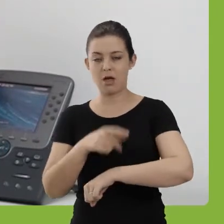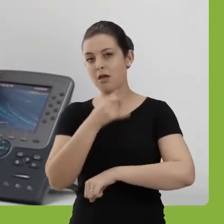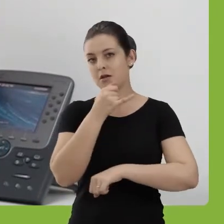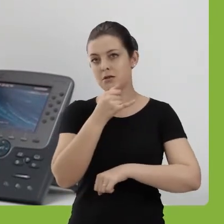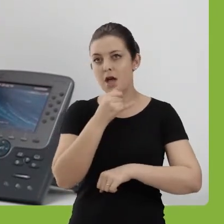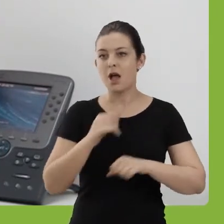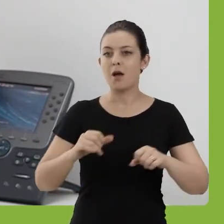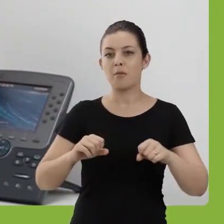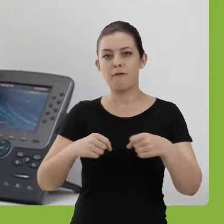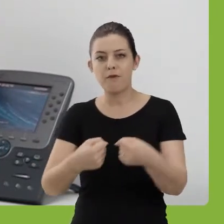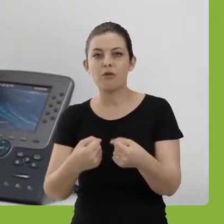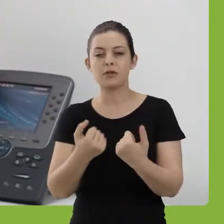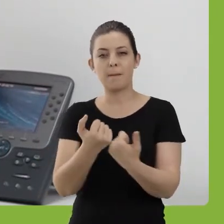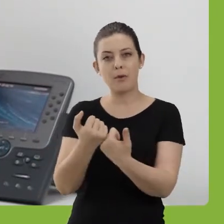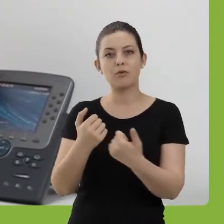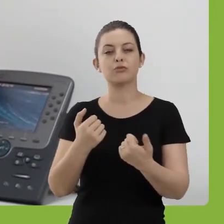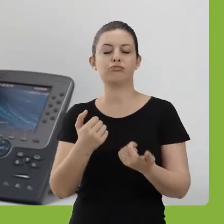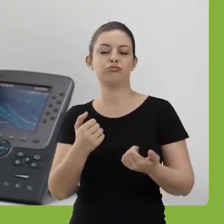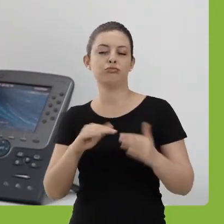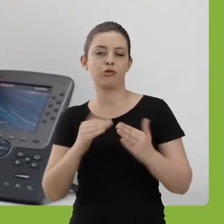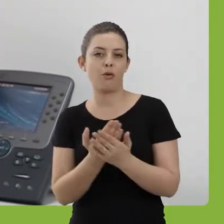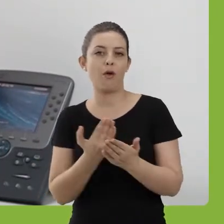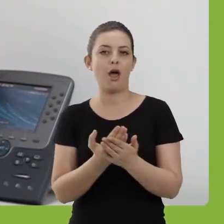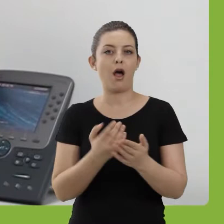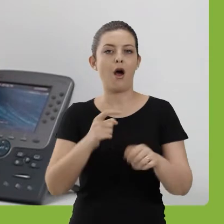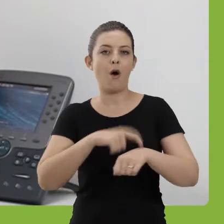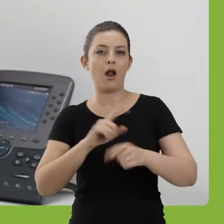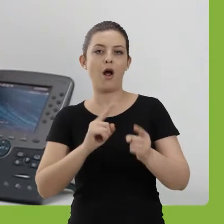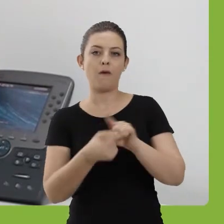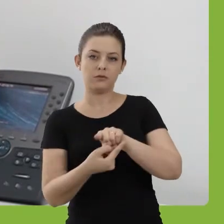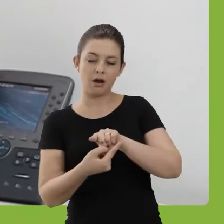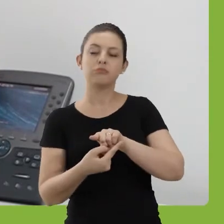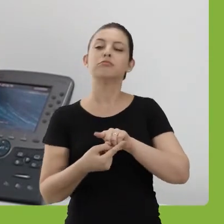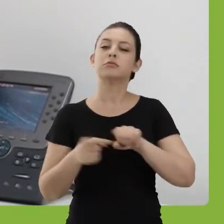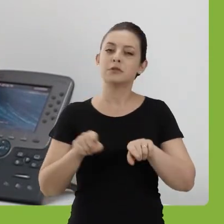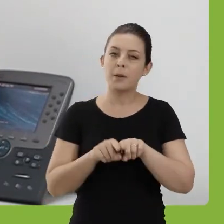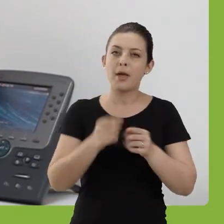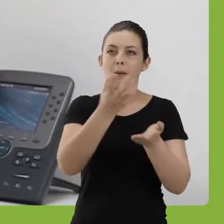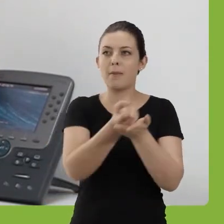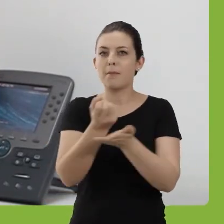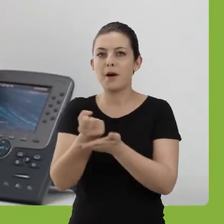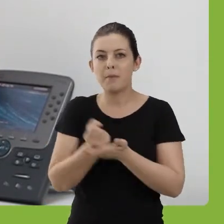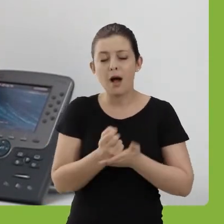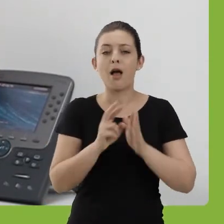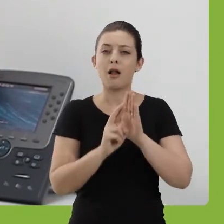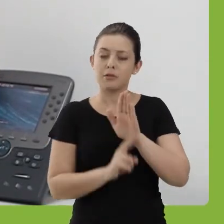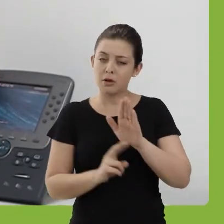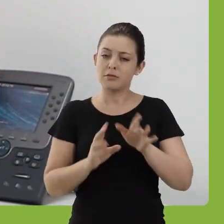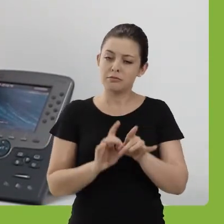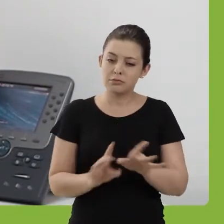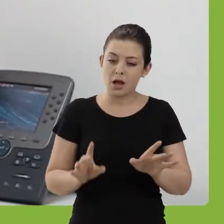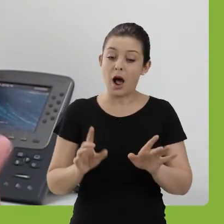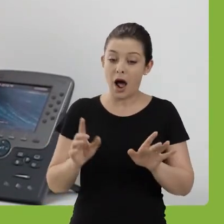exemplo, reforço escolar no contraturno. Então, todos esses dados são colhidos a partir do Apoia e permitem que a gente